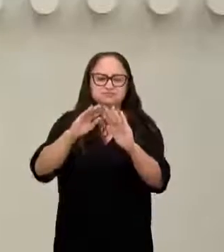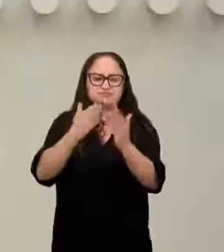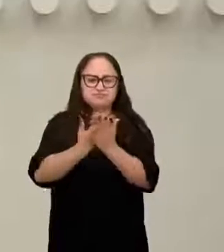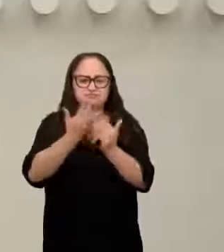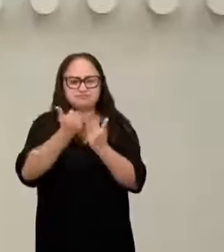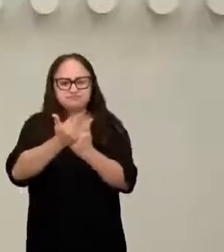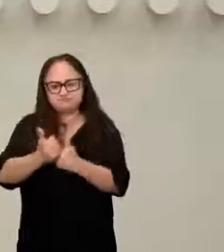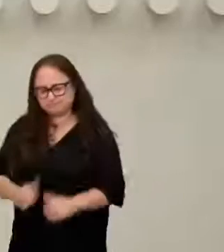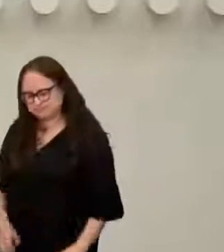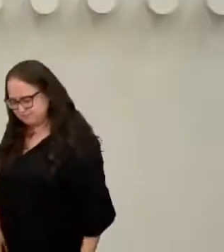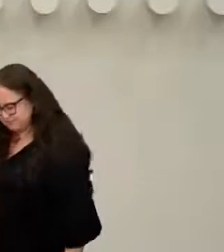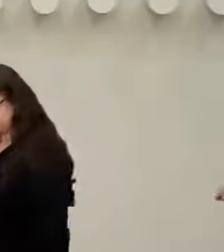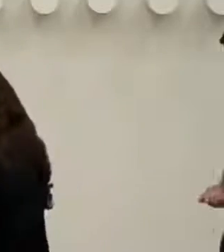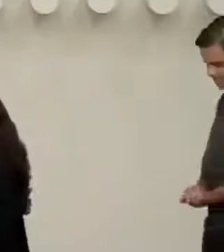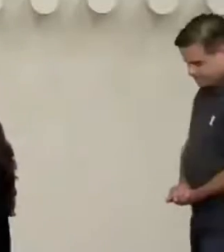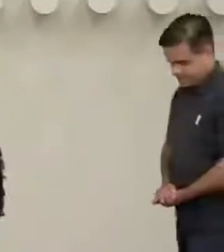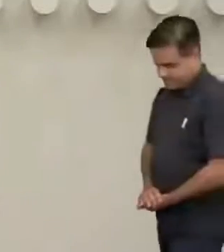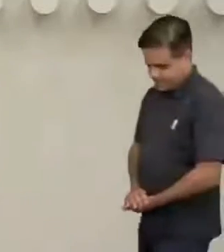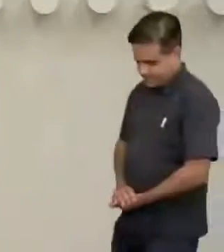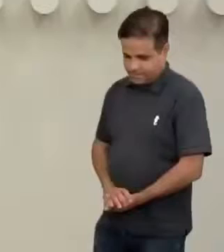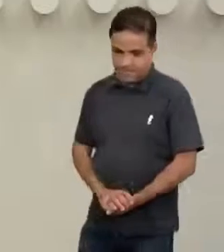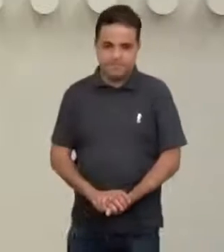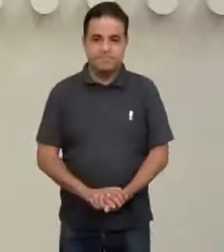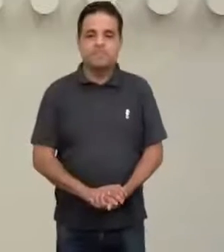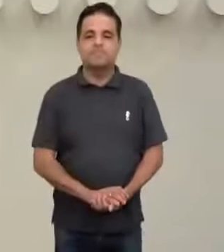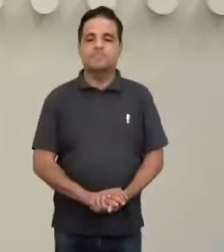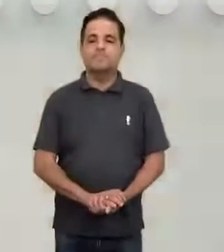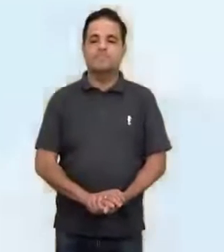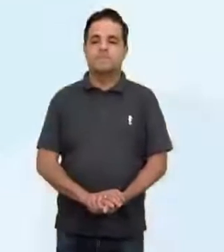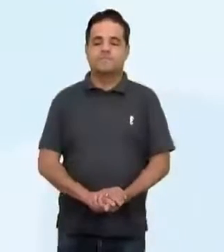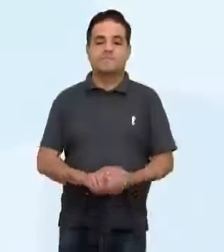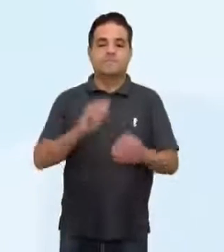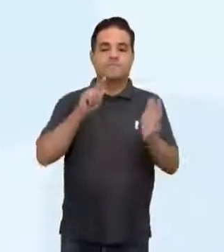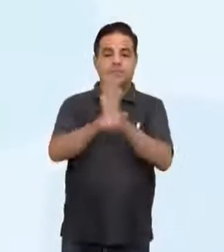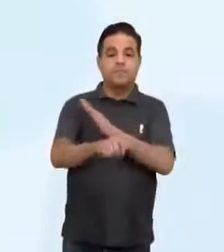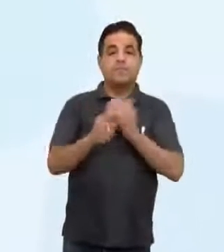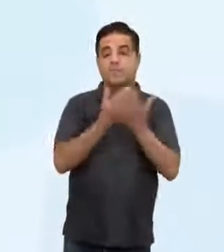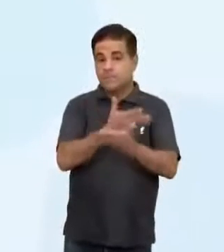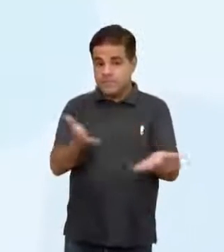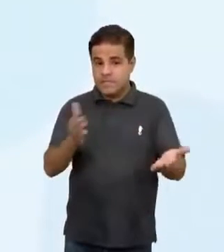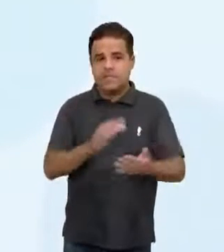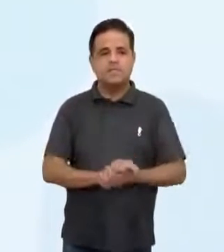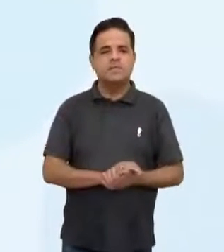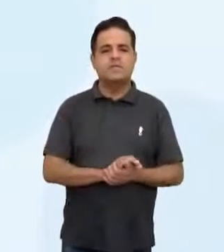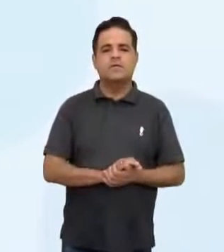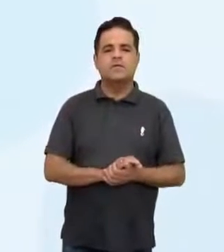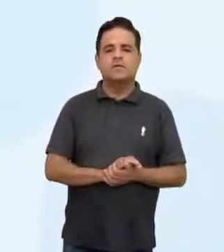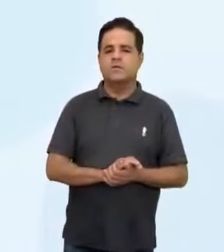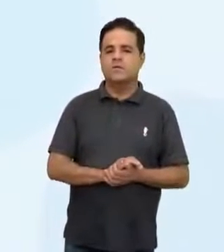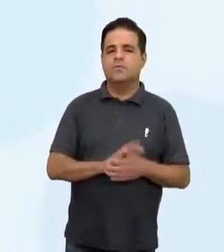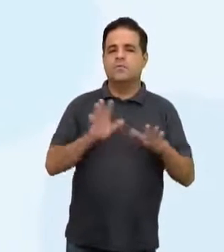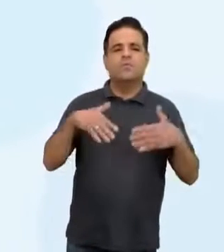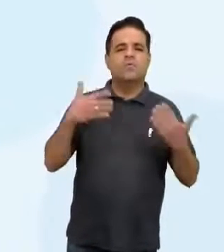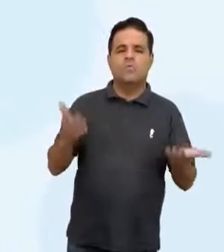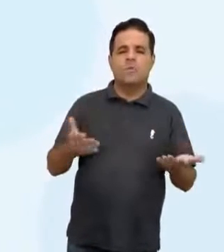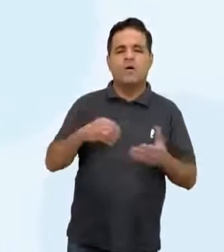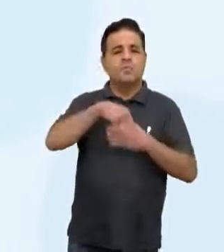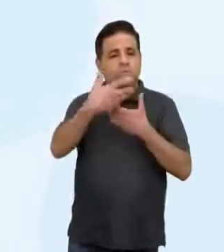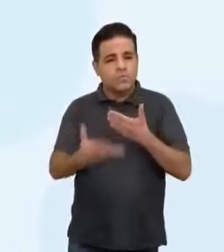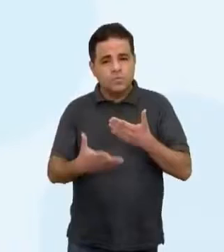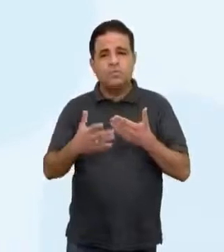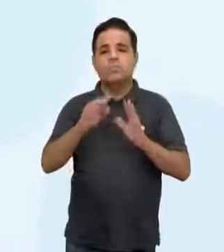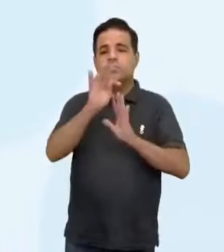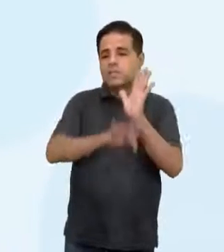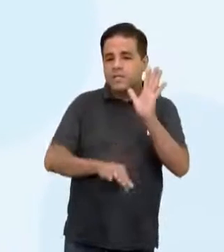habilidades. E se eu mudar a pergunta e perguntar isso para vocês? Olha só na tela a pergunta. Qual você imagina que será o conteúdo